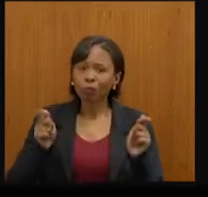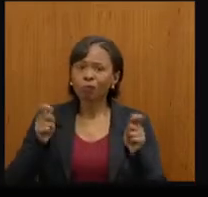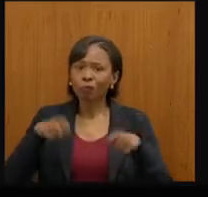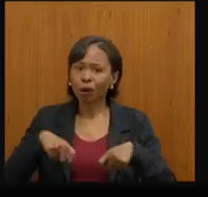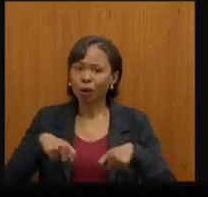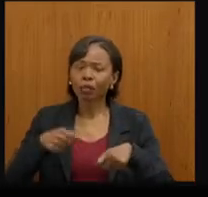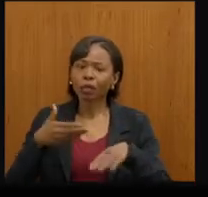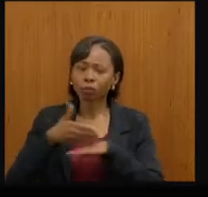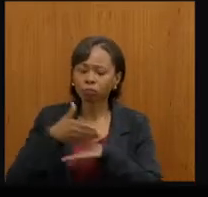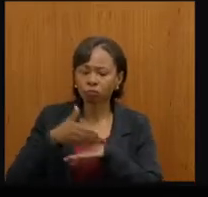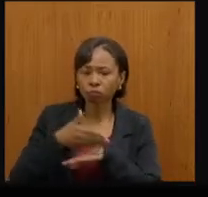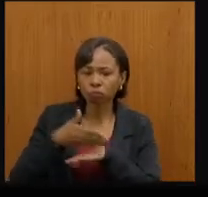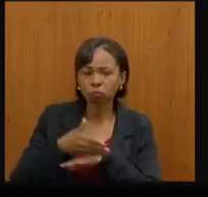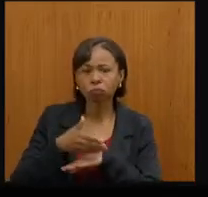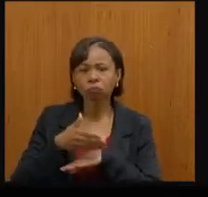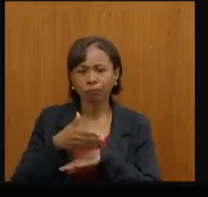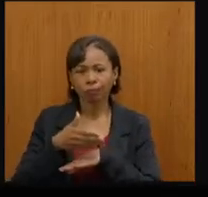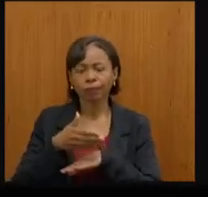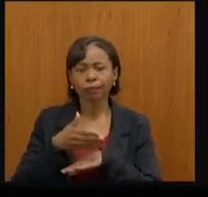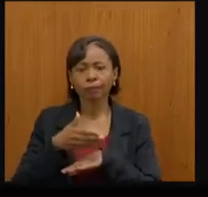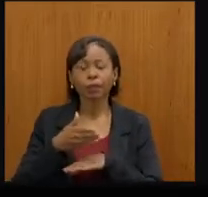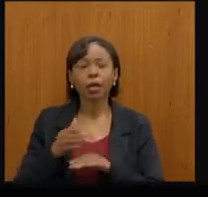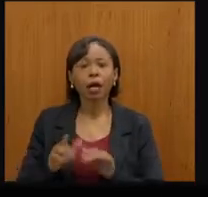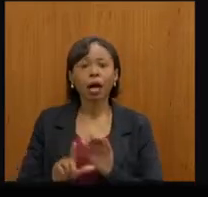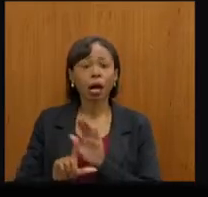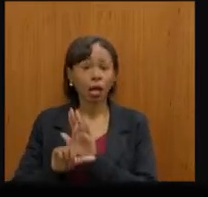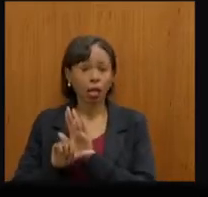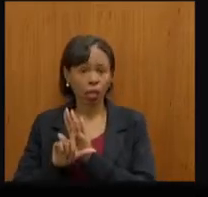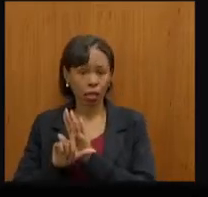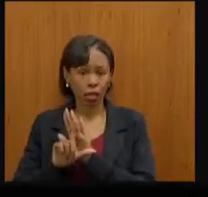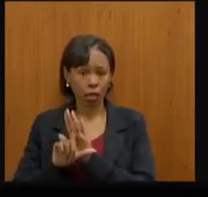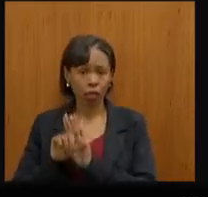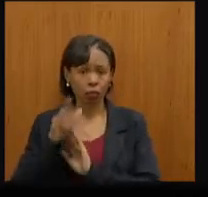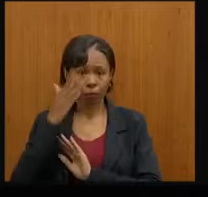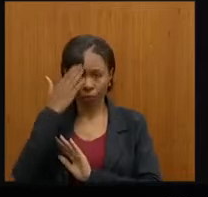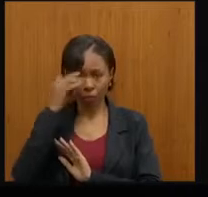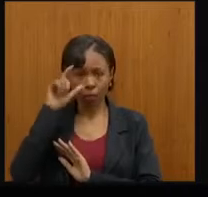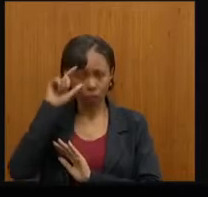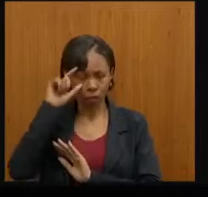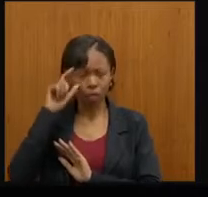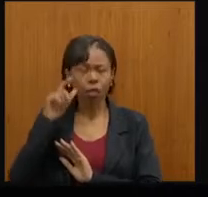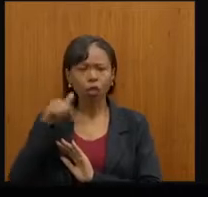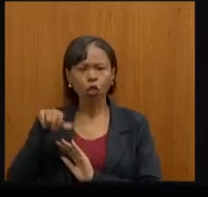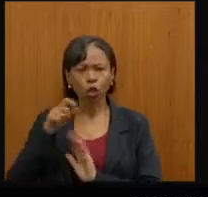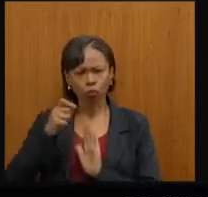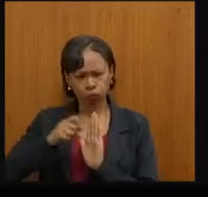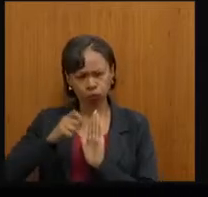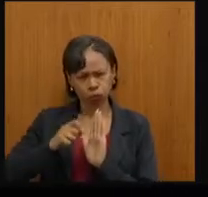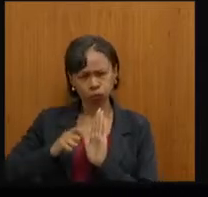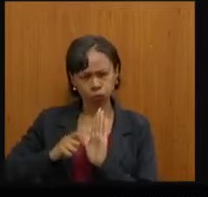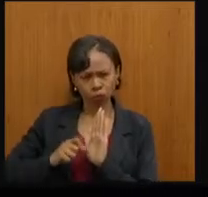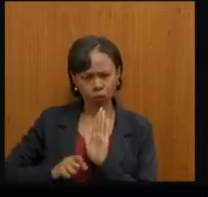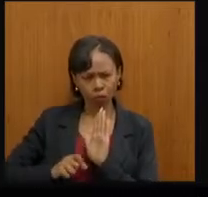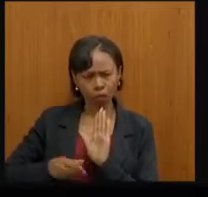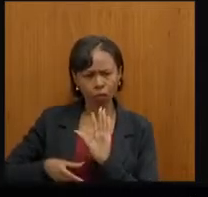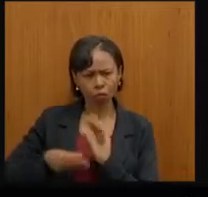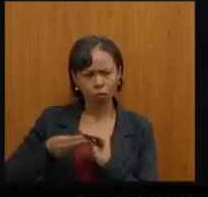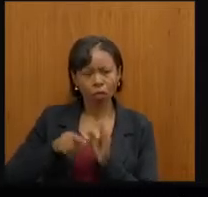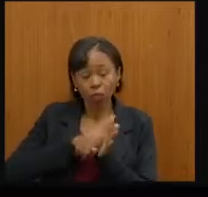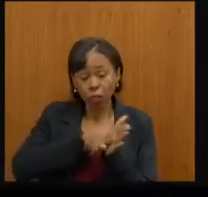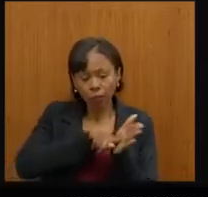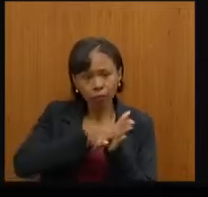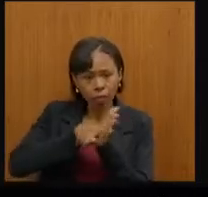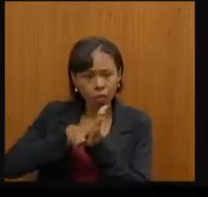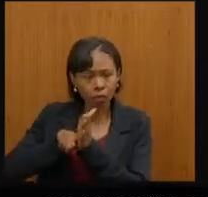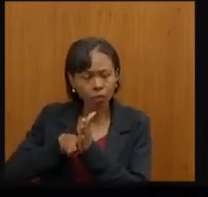a Maria da Penha quando a gente foi escrever em uso das pesquisas que a gente acabou levantando e vamos